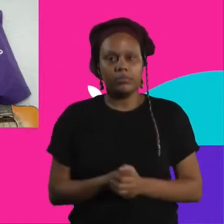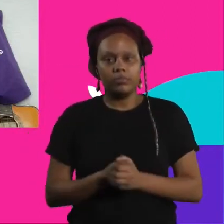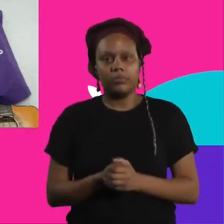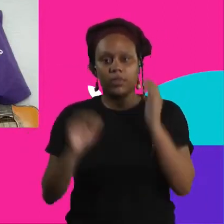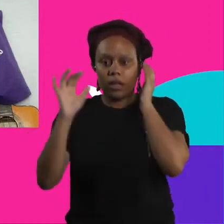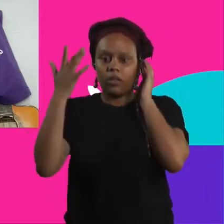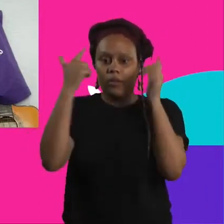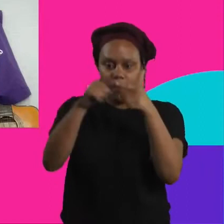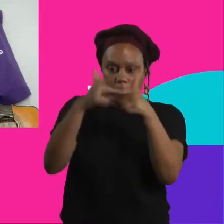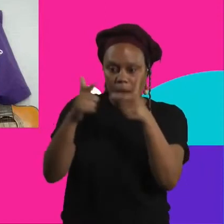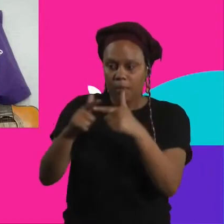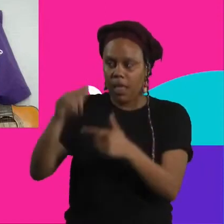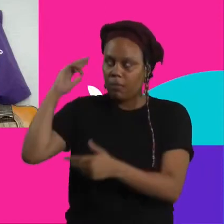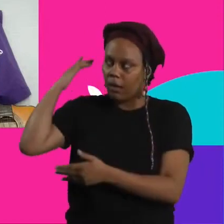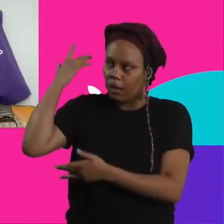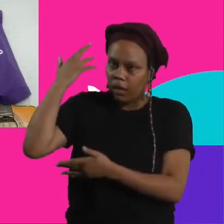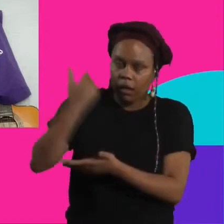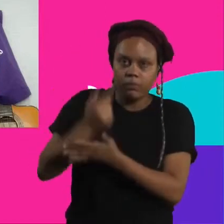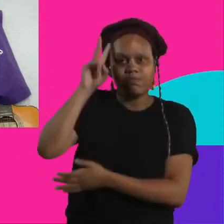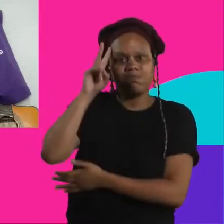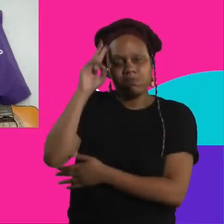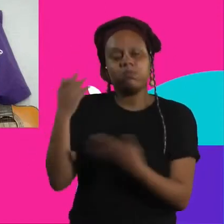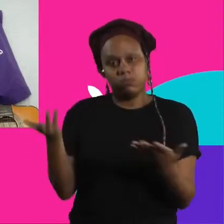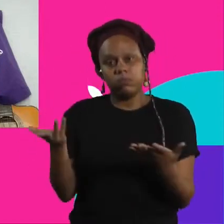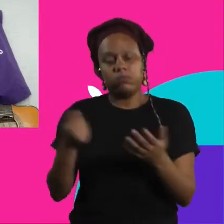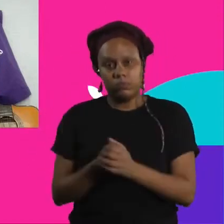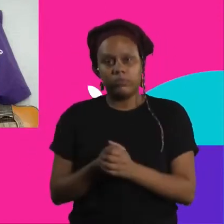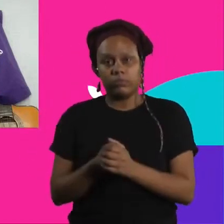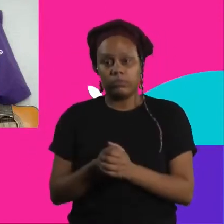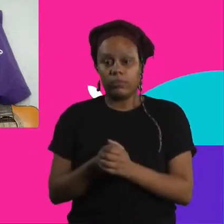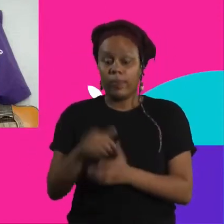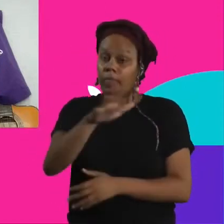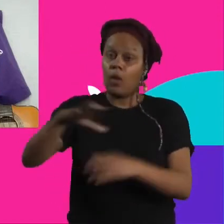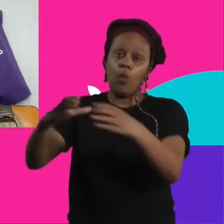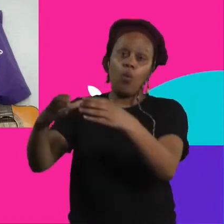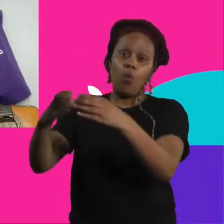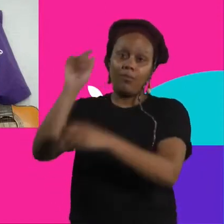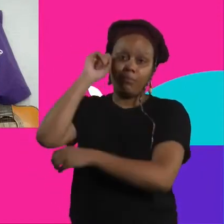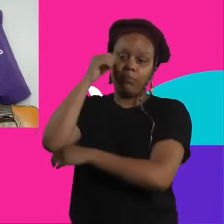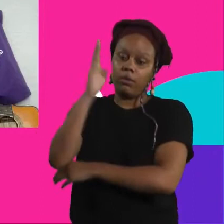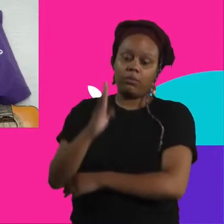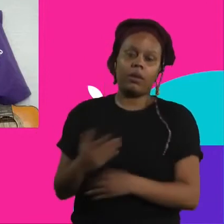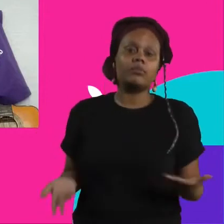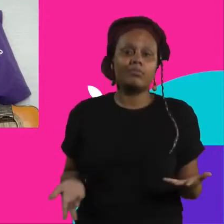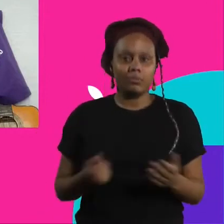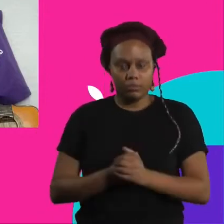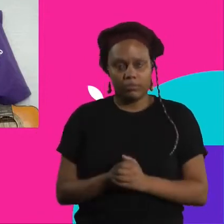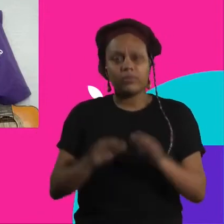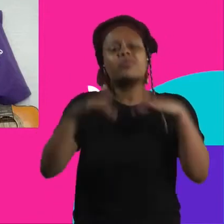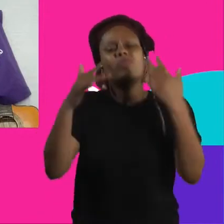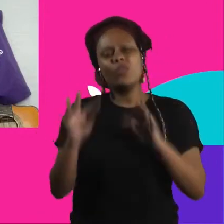resolver os nossos problemas históricos, como o Fausto comentou, a população preta no Brasil. E aí você pensa, pô, que tecnologias eu